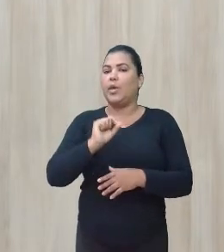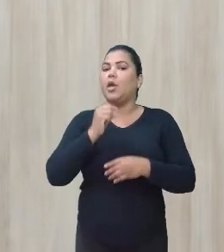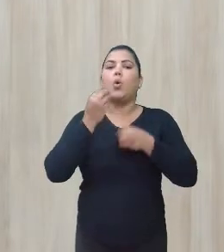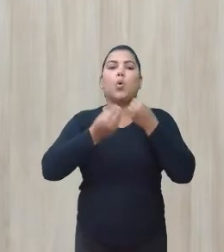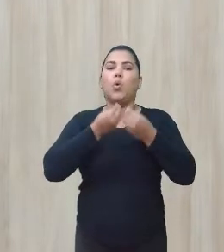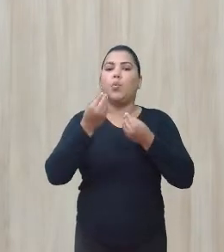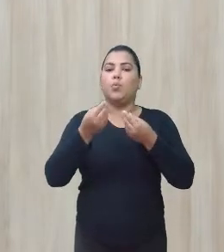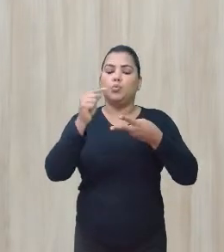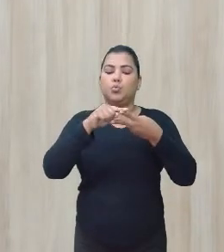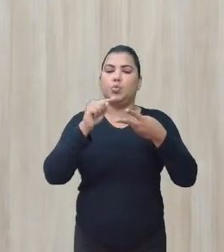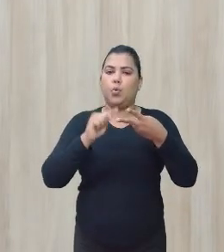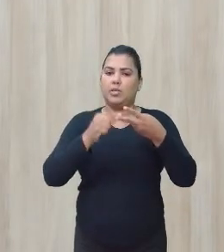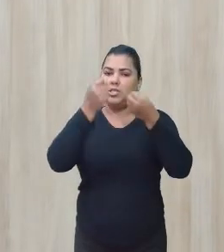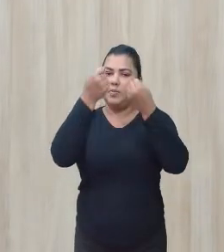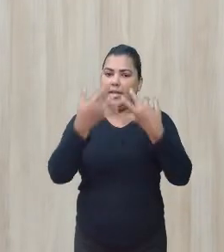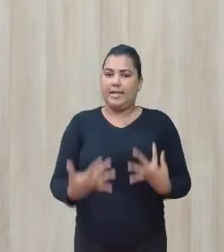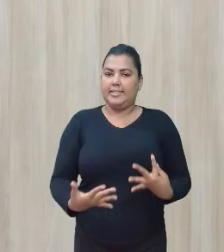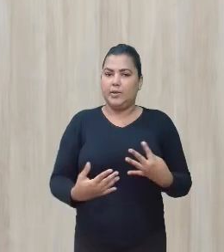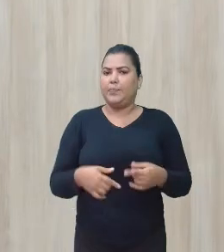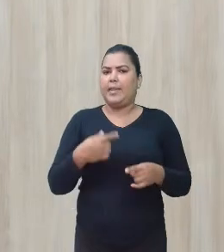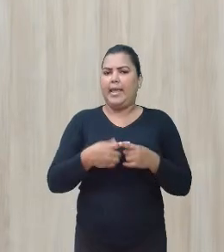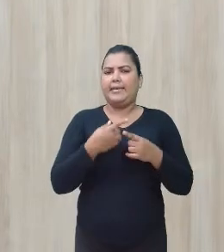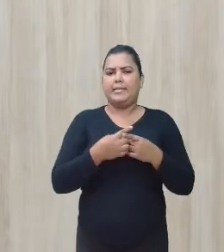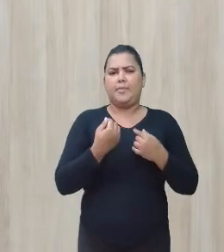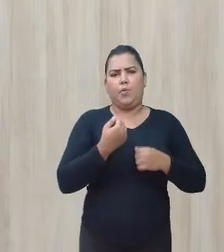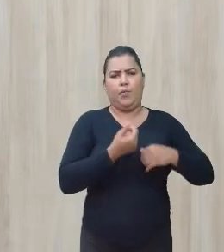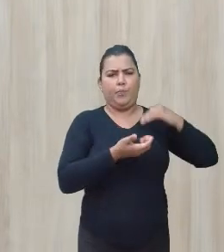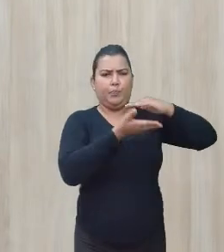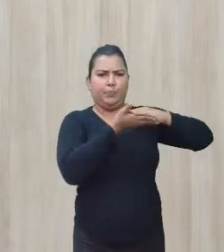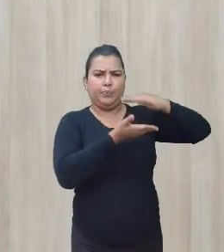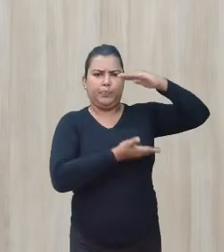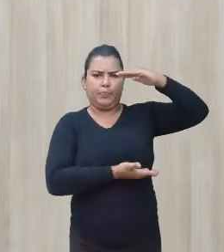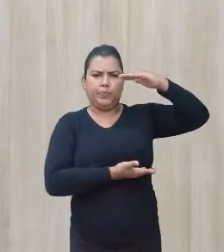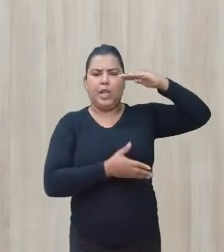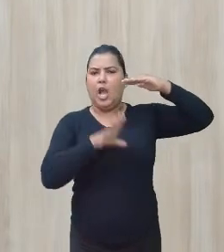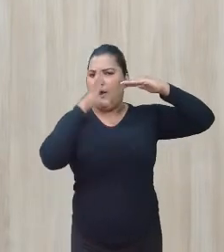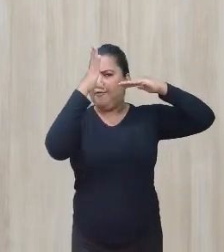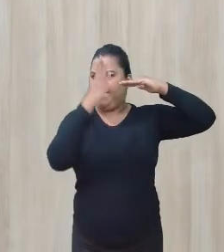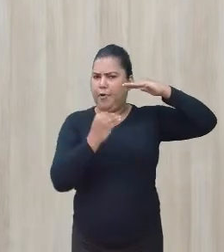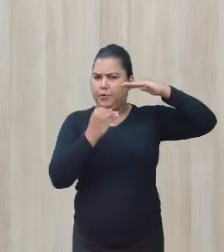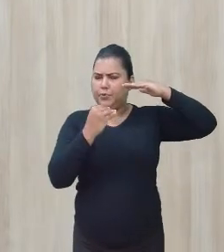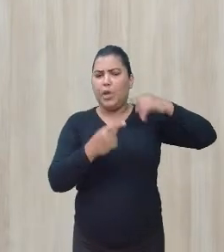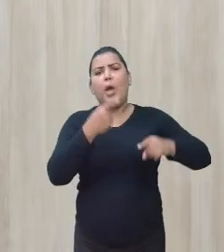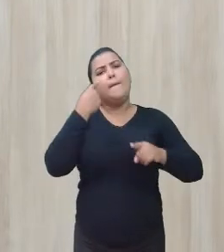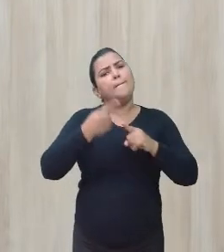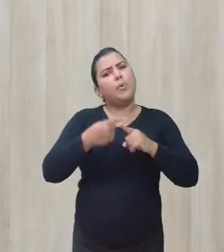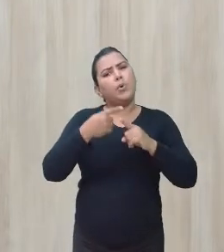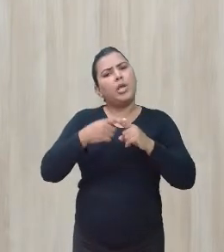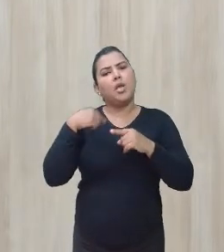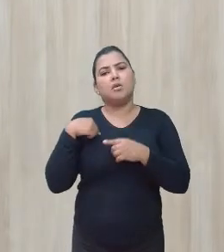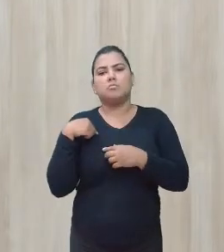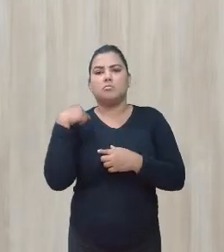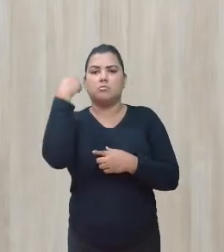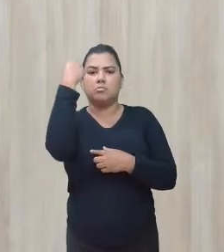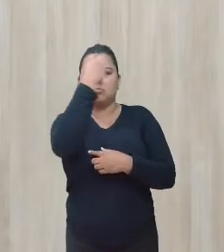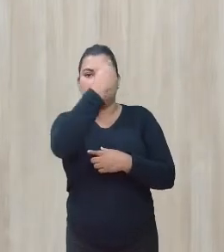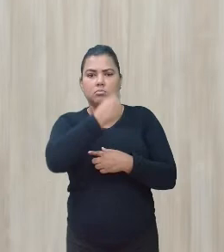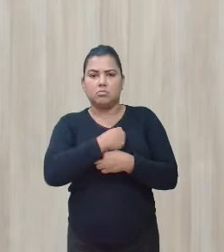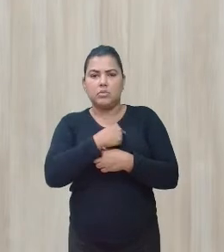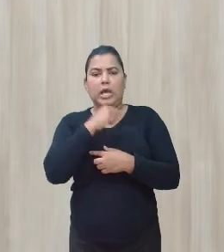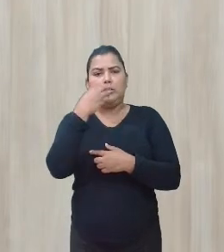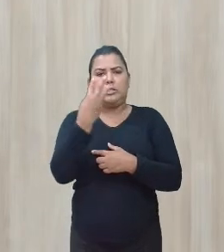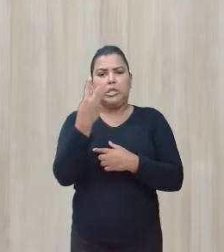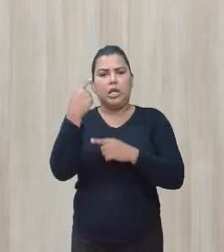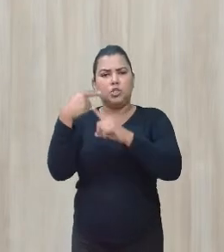a explicação por que a foto do nosso rosto ela precisa ser 3x4. Se eu tirar uma foto 3x3, uma foto